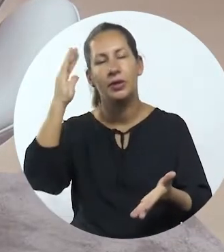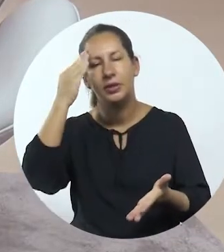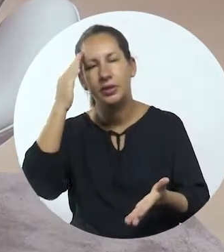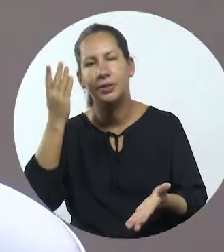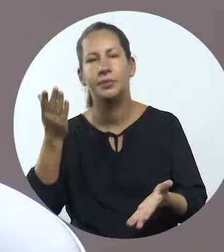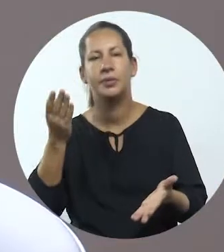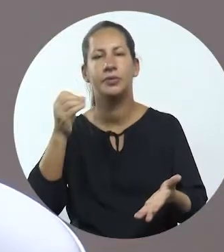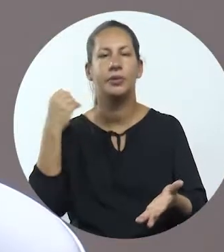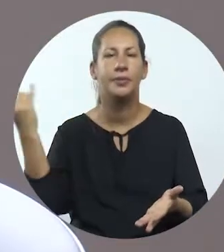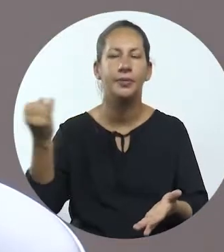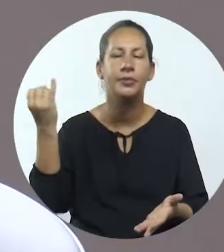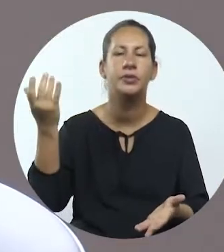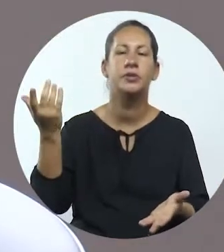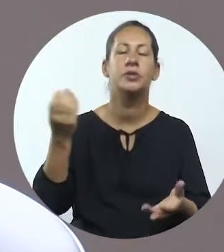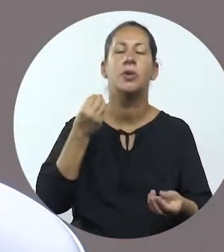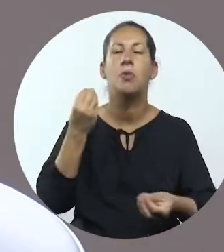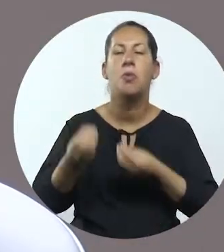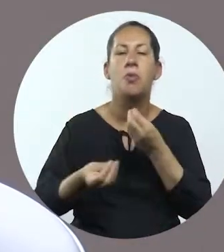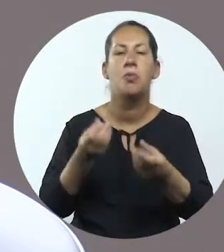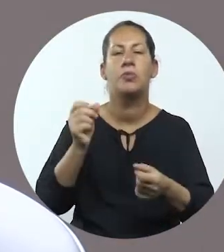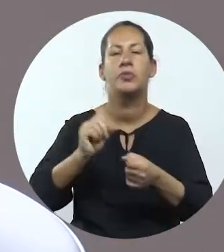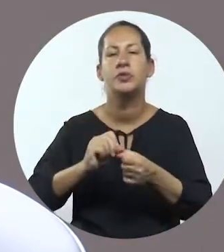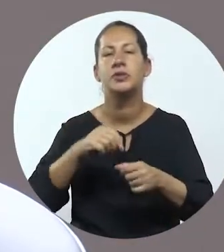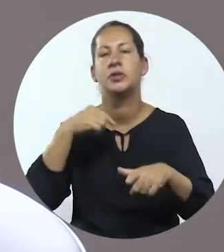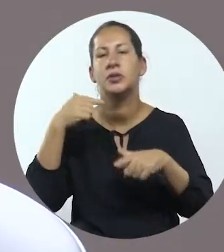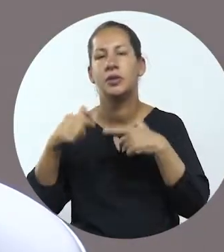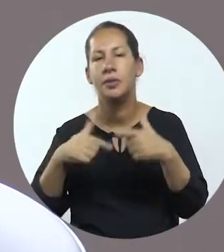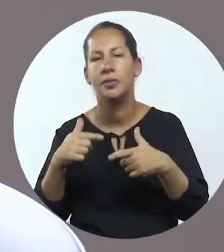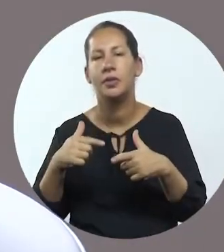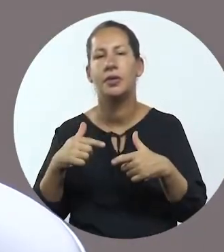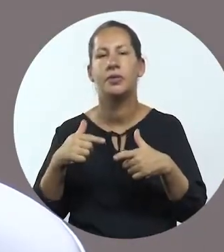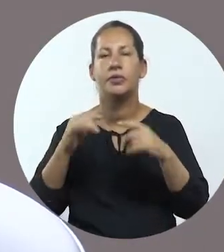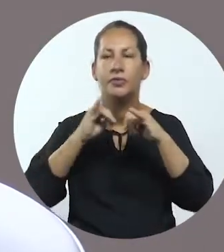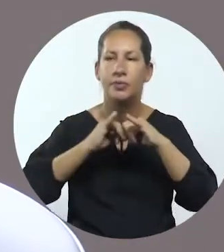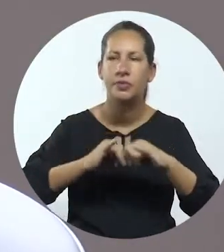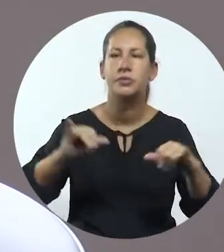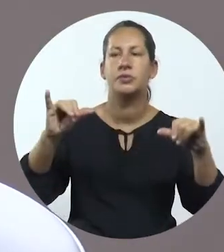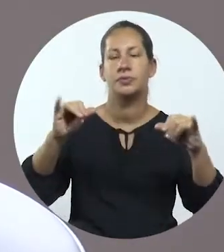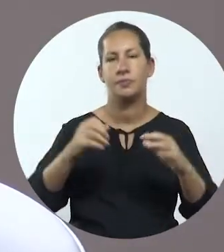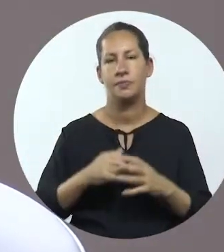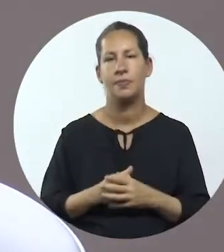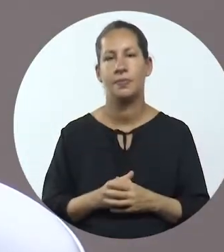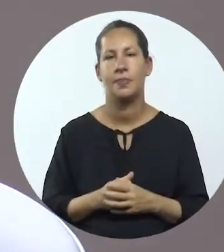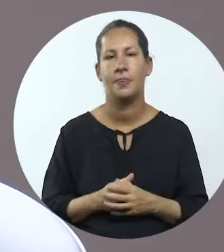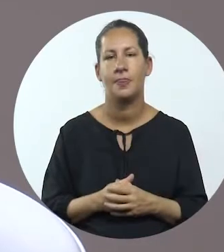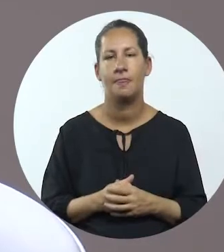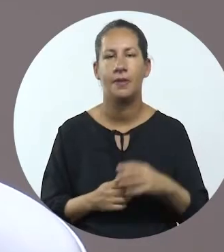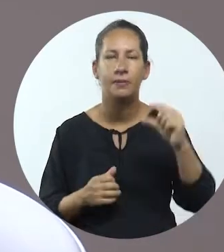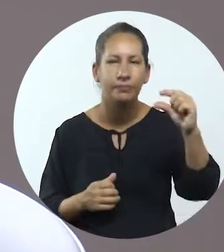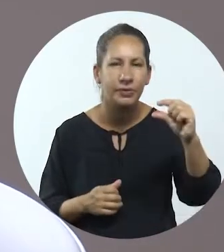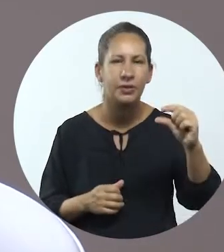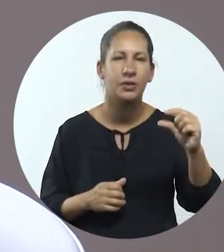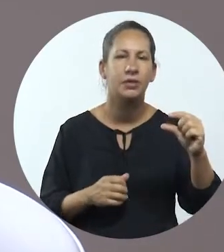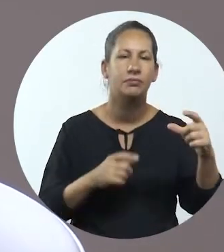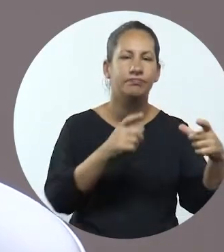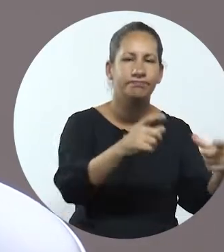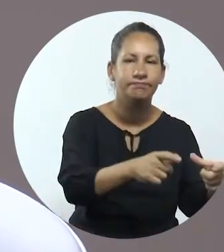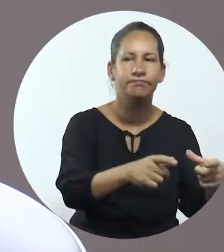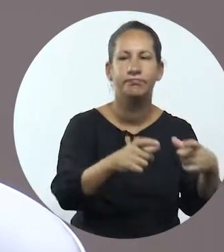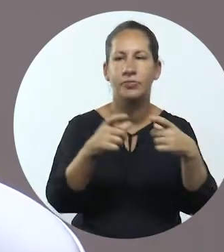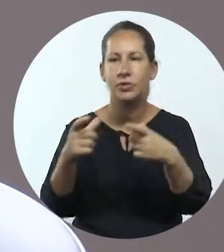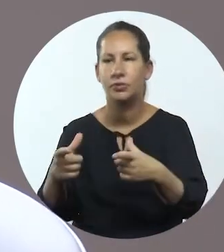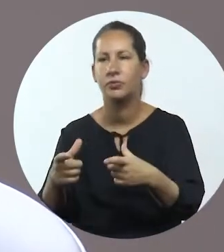da importância do voto, como fazendo trabalho sobre desinformação, pequenas corrupções, né?